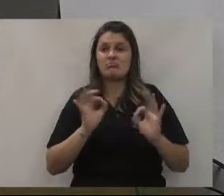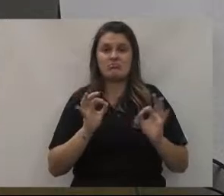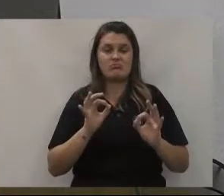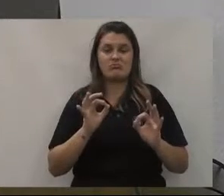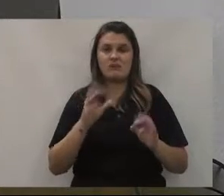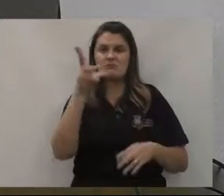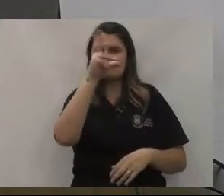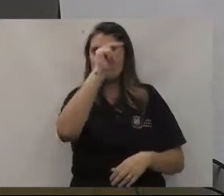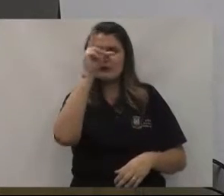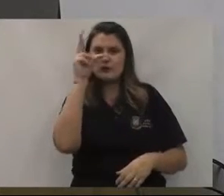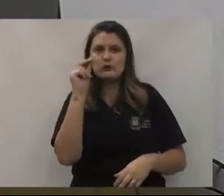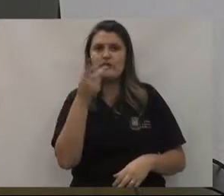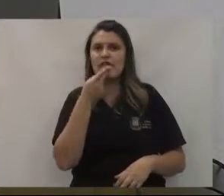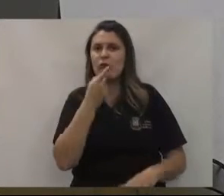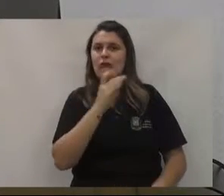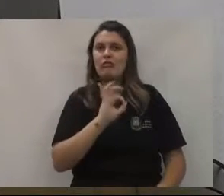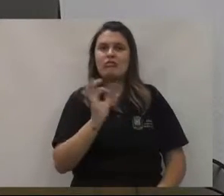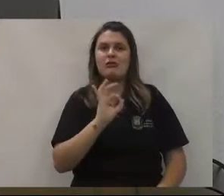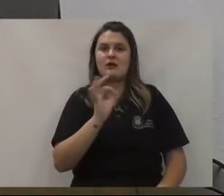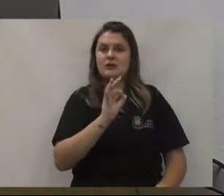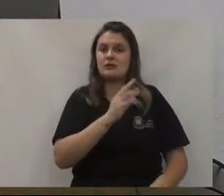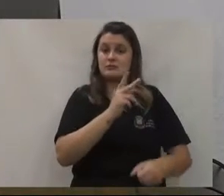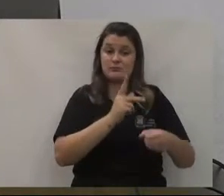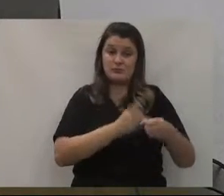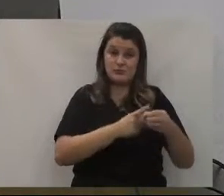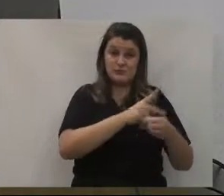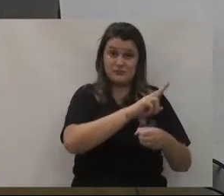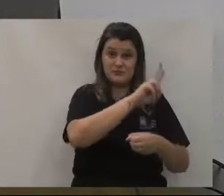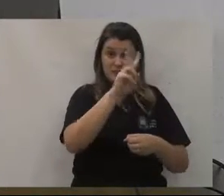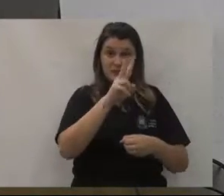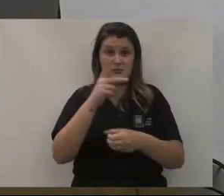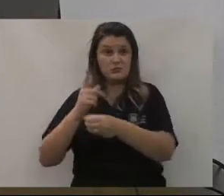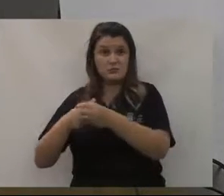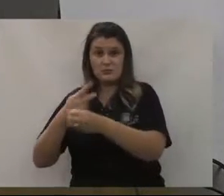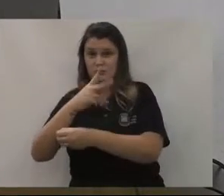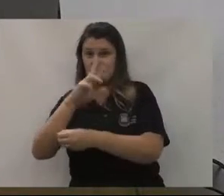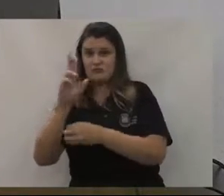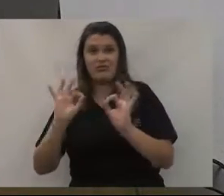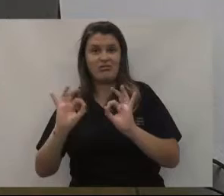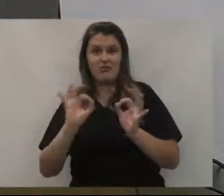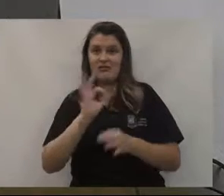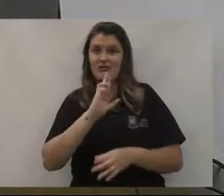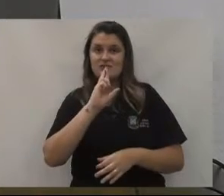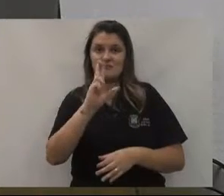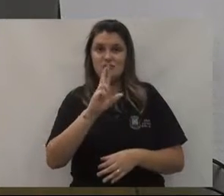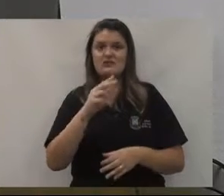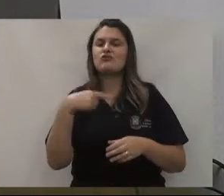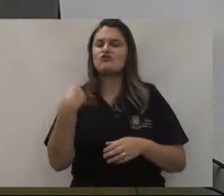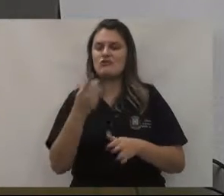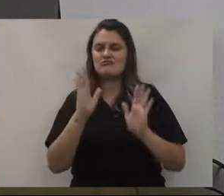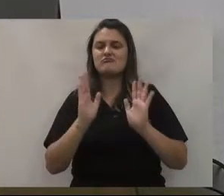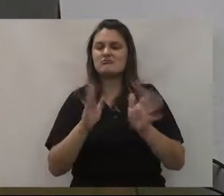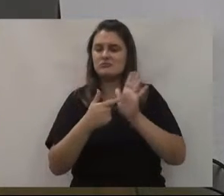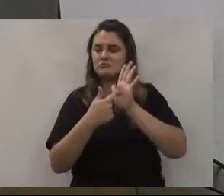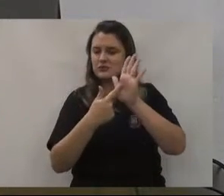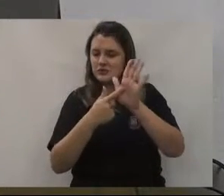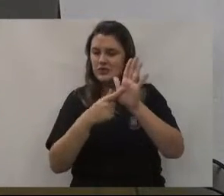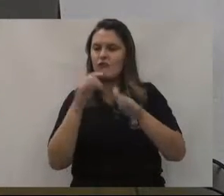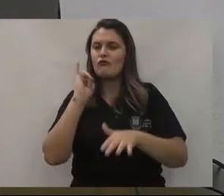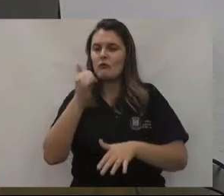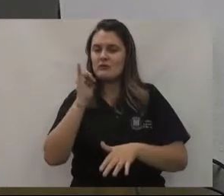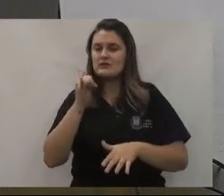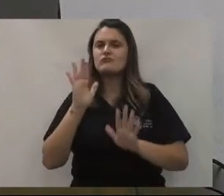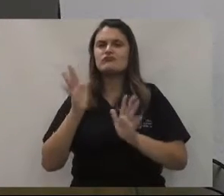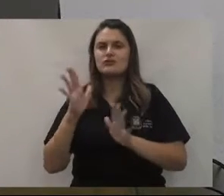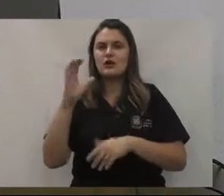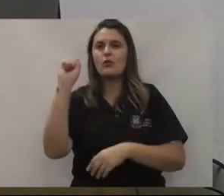se manifestou a respeito disso, nem de União da Vitória, nem de Porto União. E todos estão sabendo, apresentamos isso aí, já faz